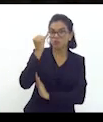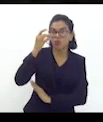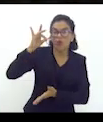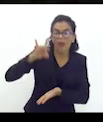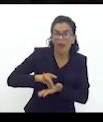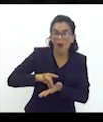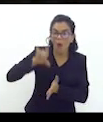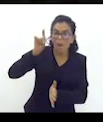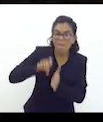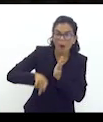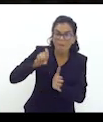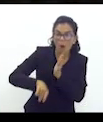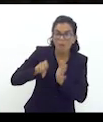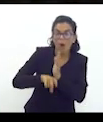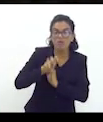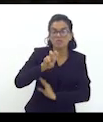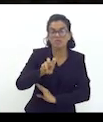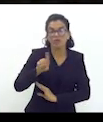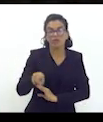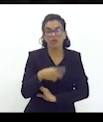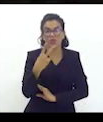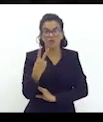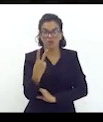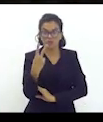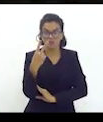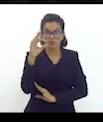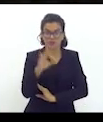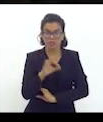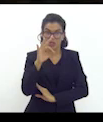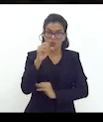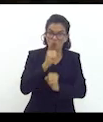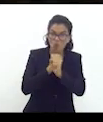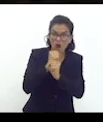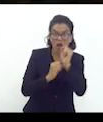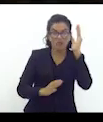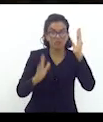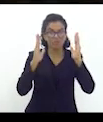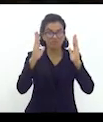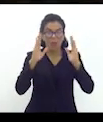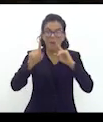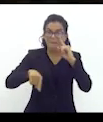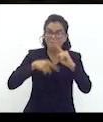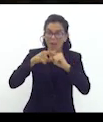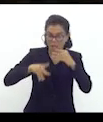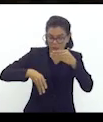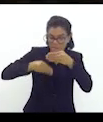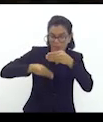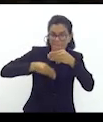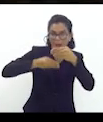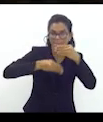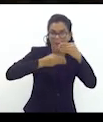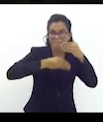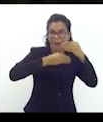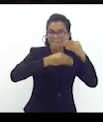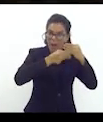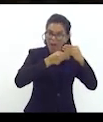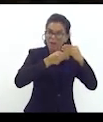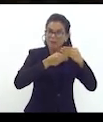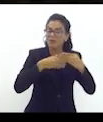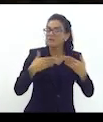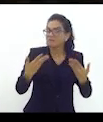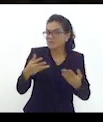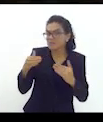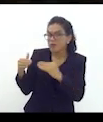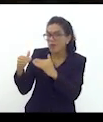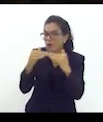real, de 5,2% ao ano, mais a correção monetária, há de